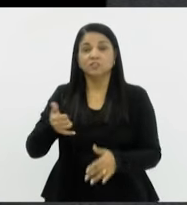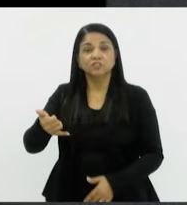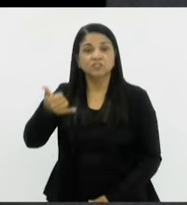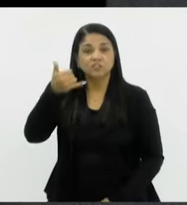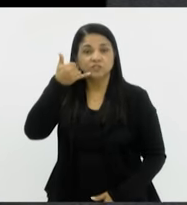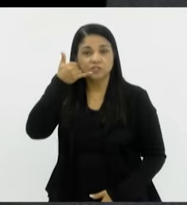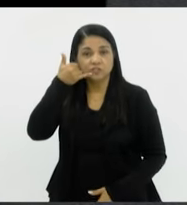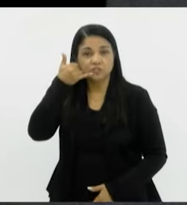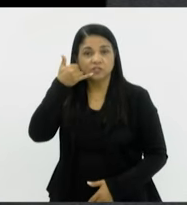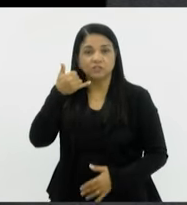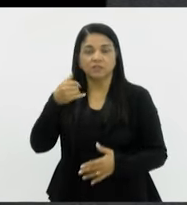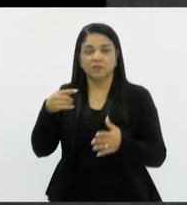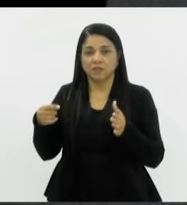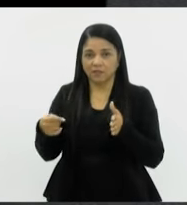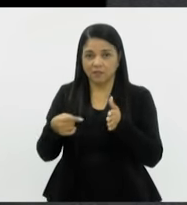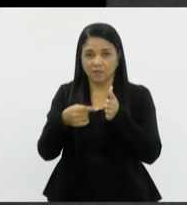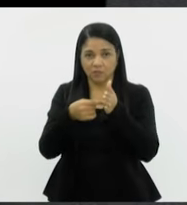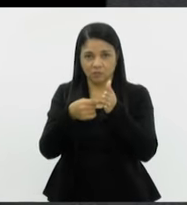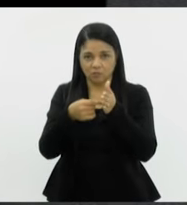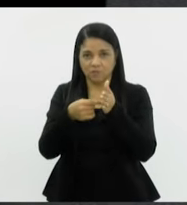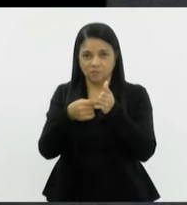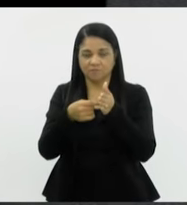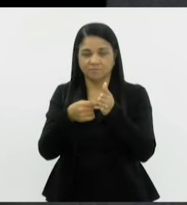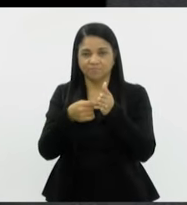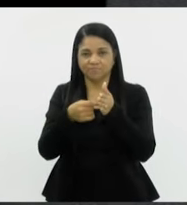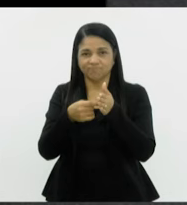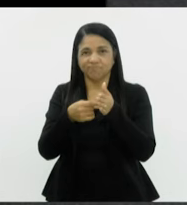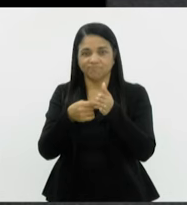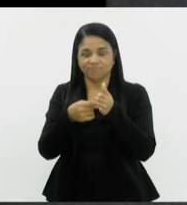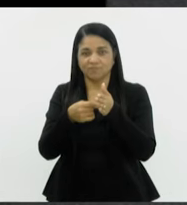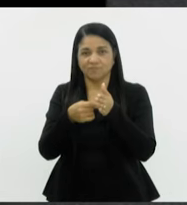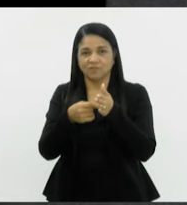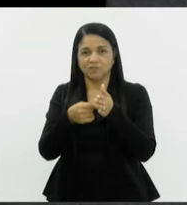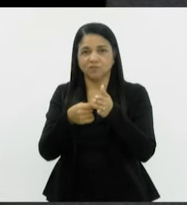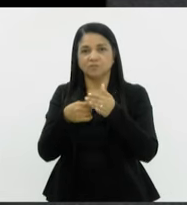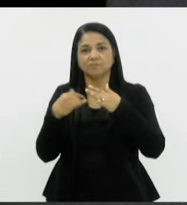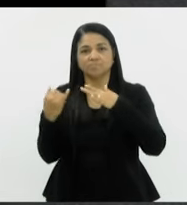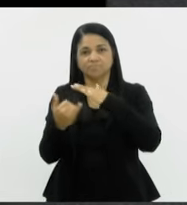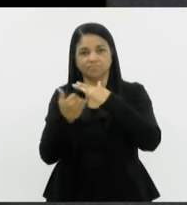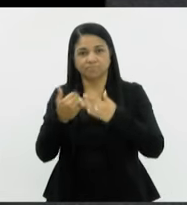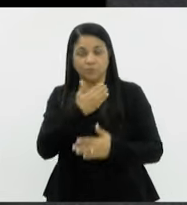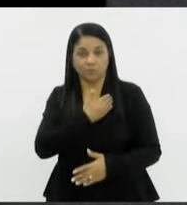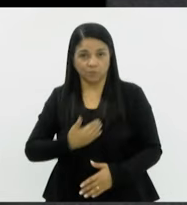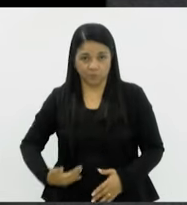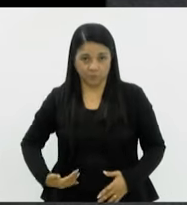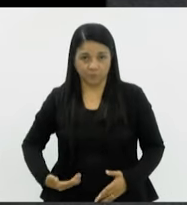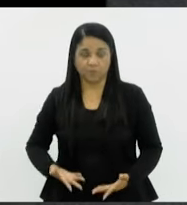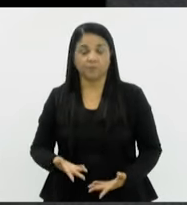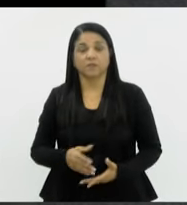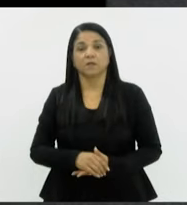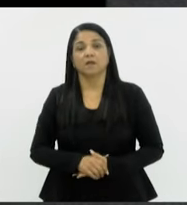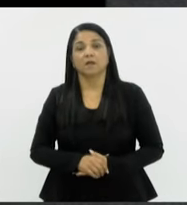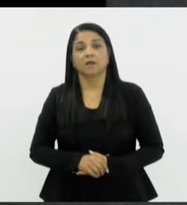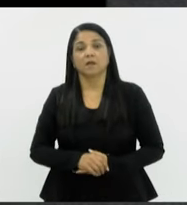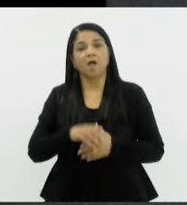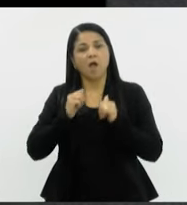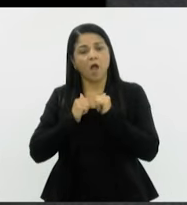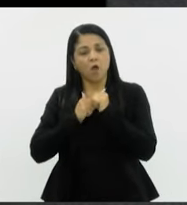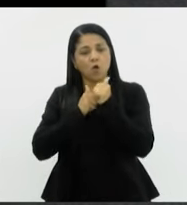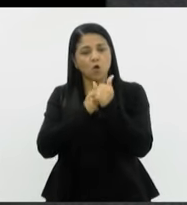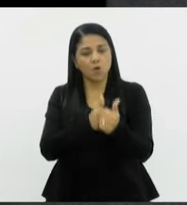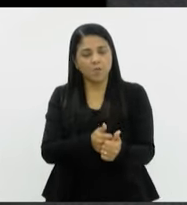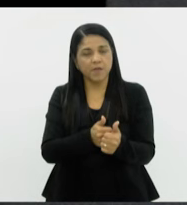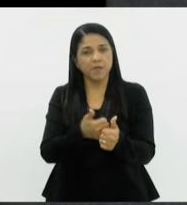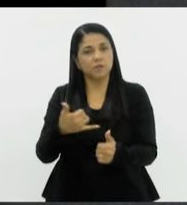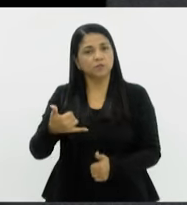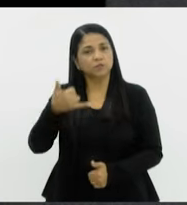em uma entidade de utilidade pública. E, desde então, acompanhei o Disque